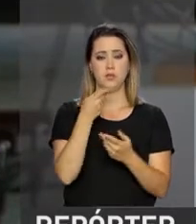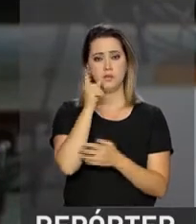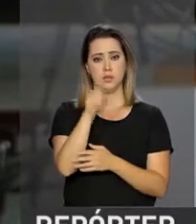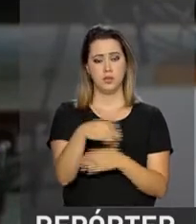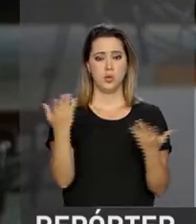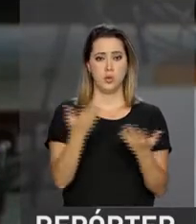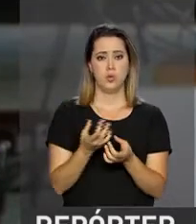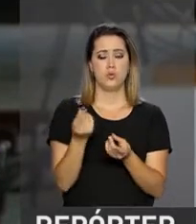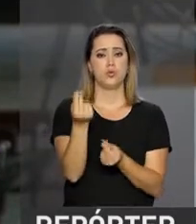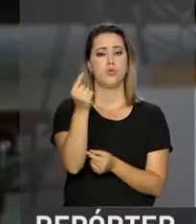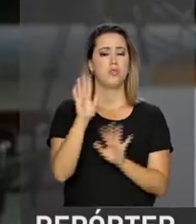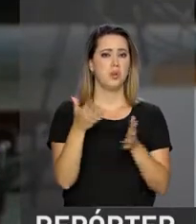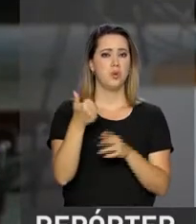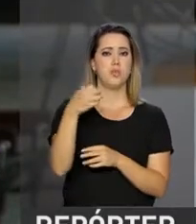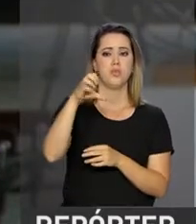é atualmente de